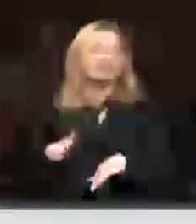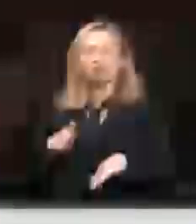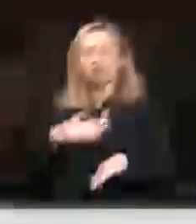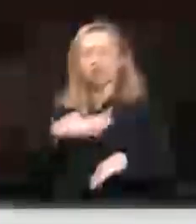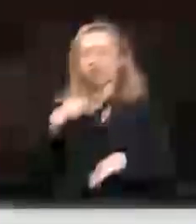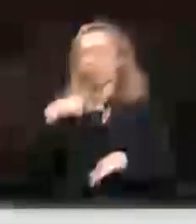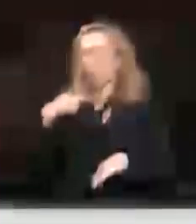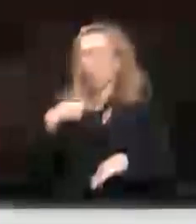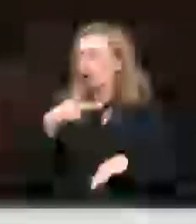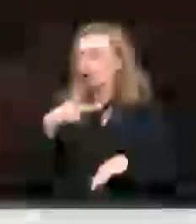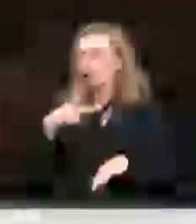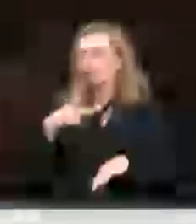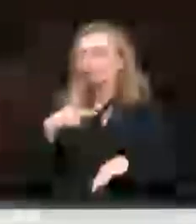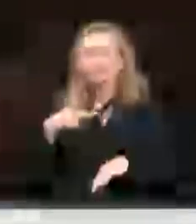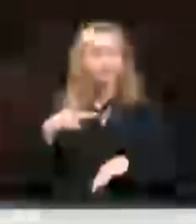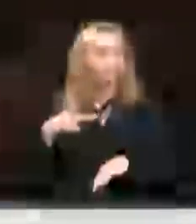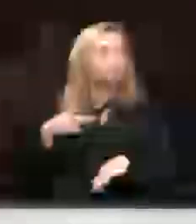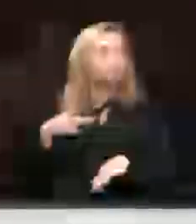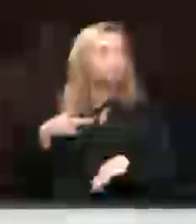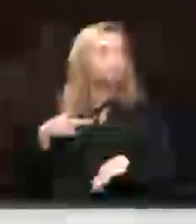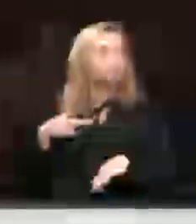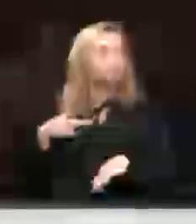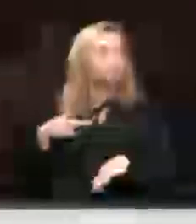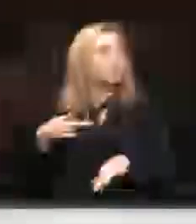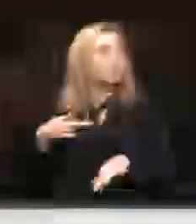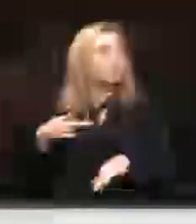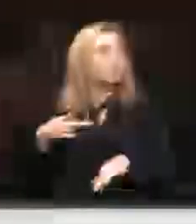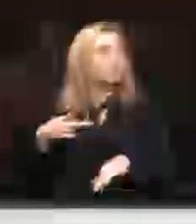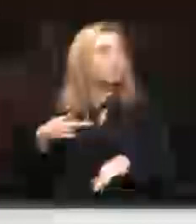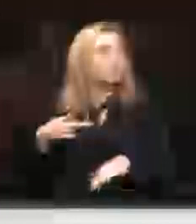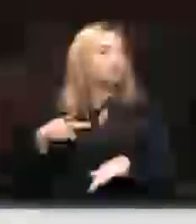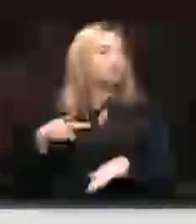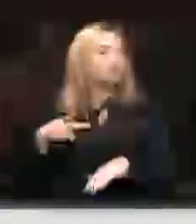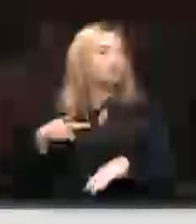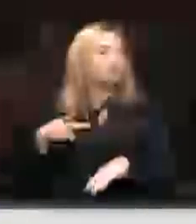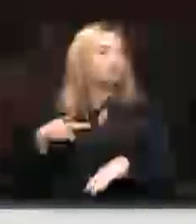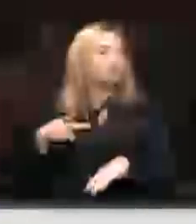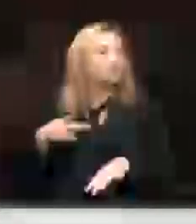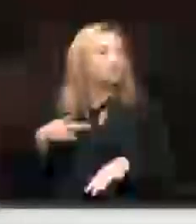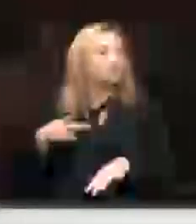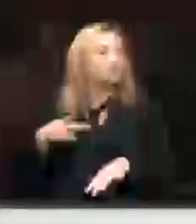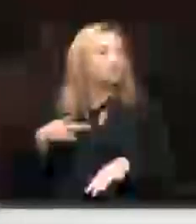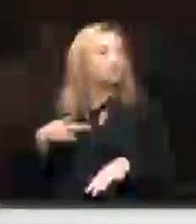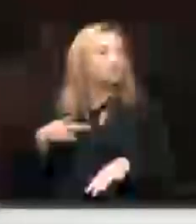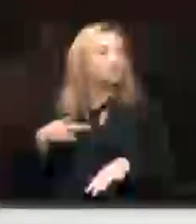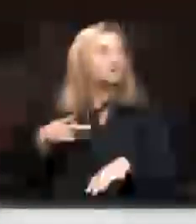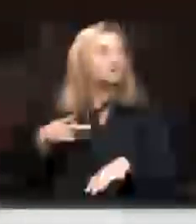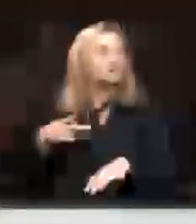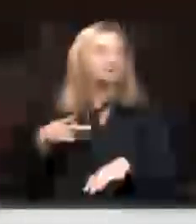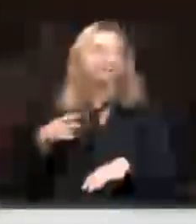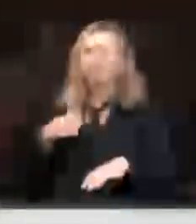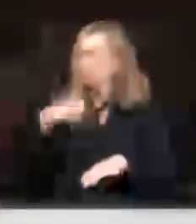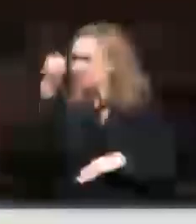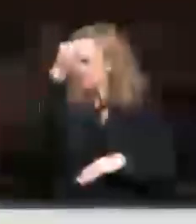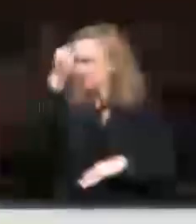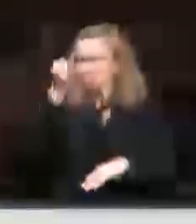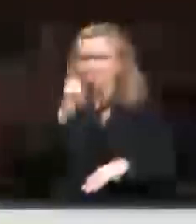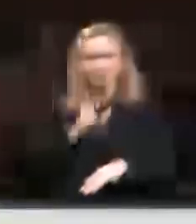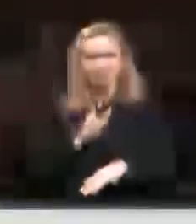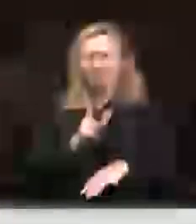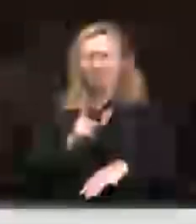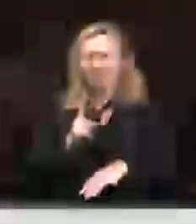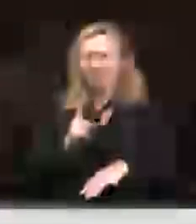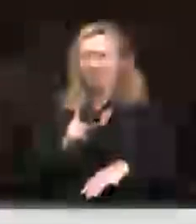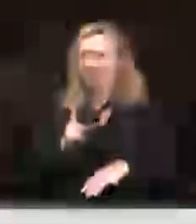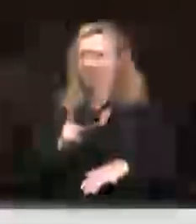minhas reflexões, frisar mais uma vez: não tenho nenhum arrependimento da decisão que tomei de participar dessa chapa com o